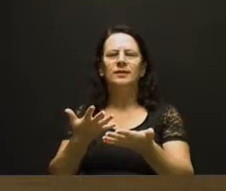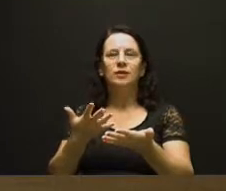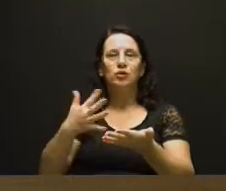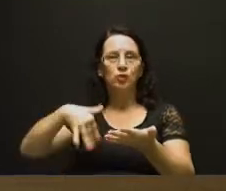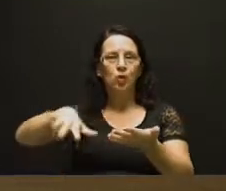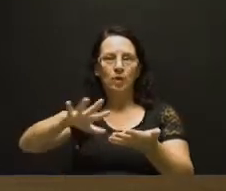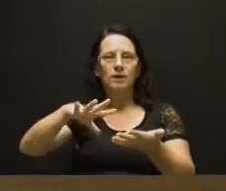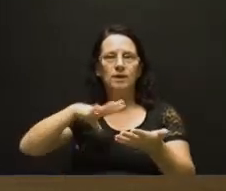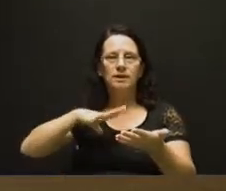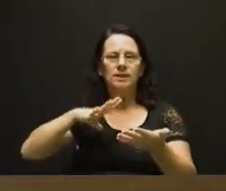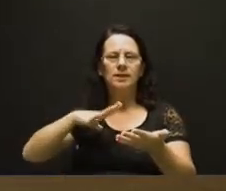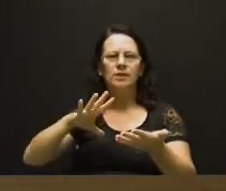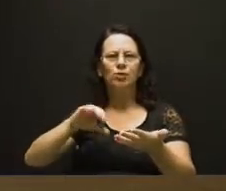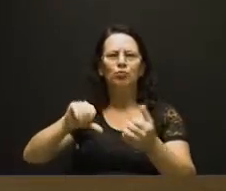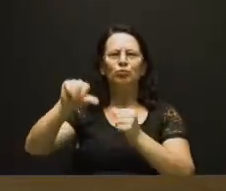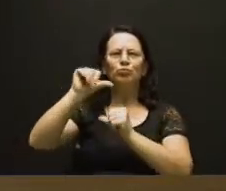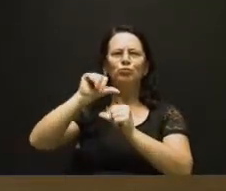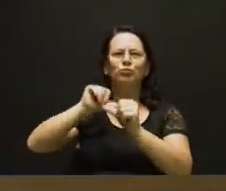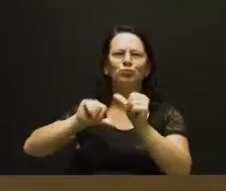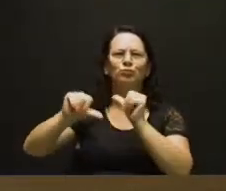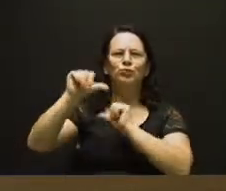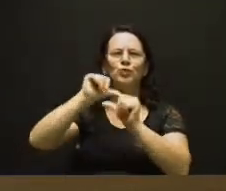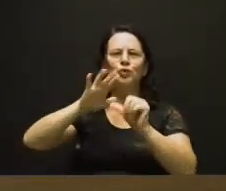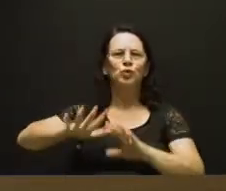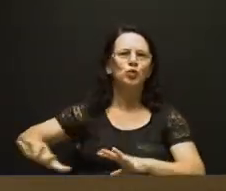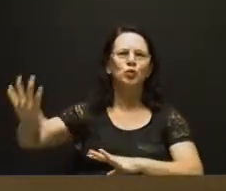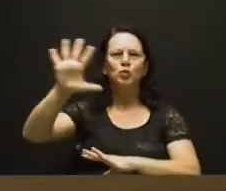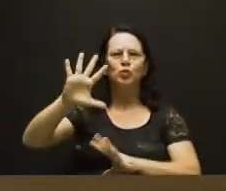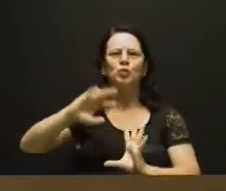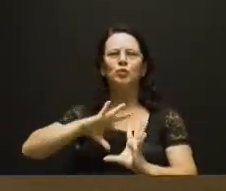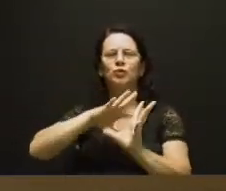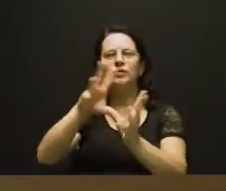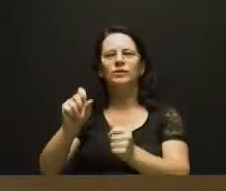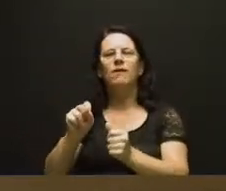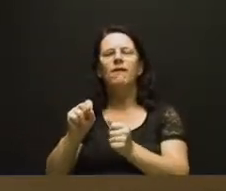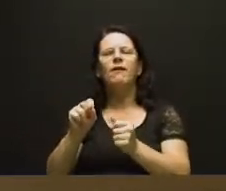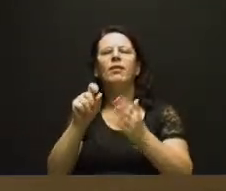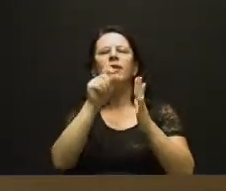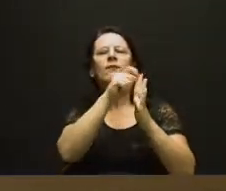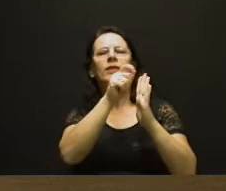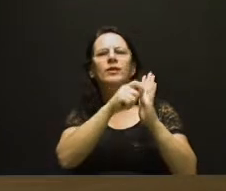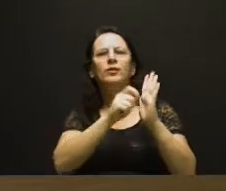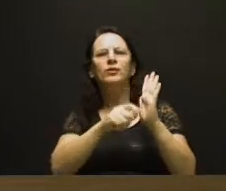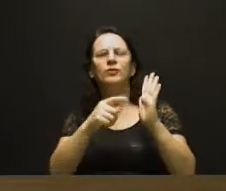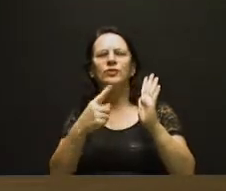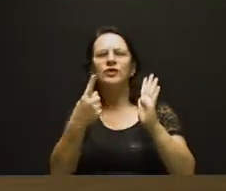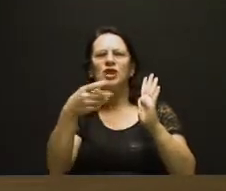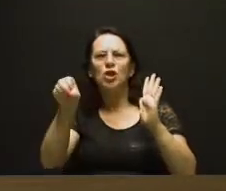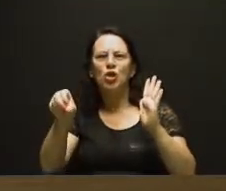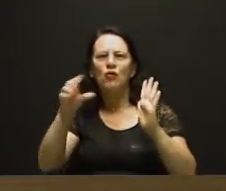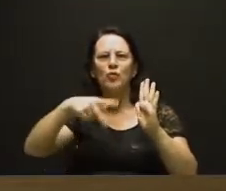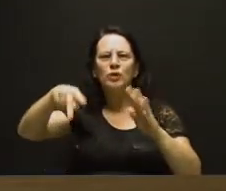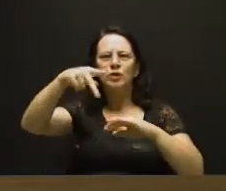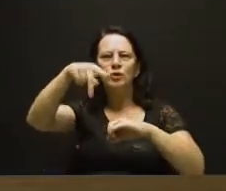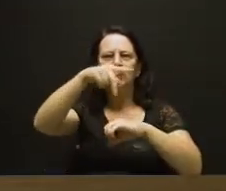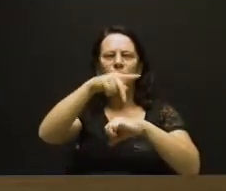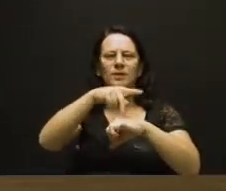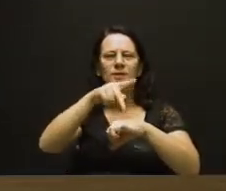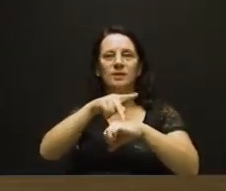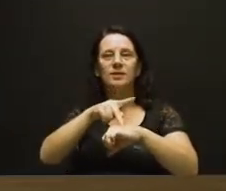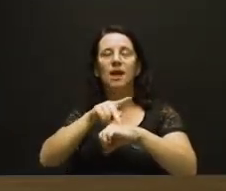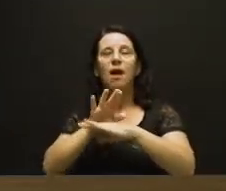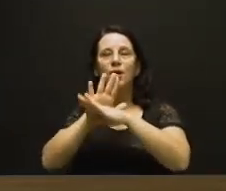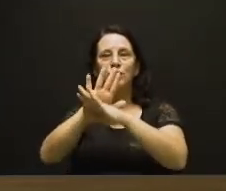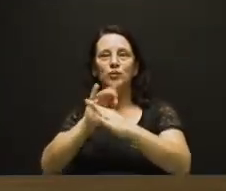é um retrocesso mundial eu estava vendo alguns dados 19% dos países investem as entidades